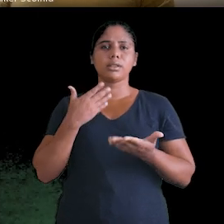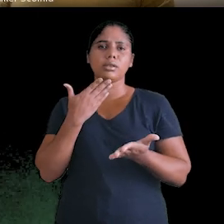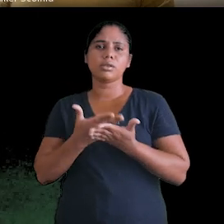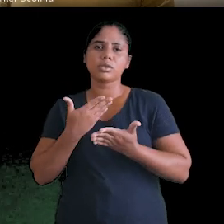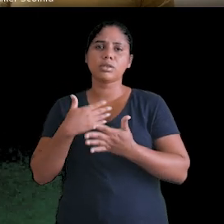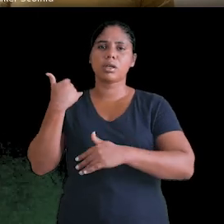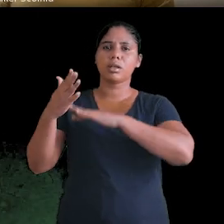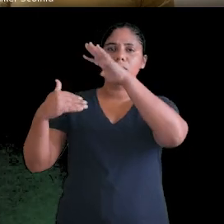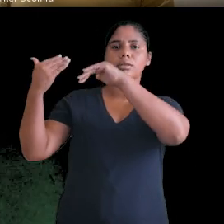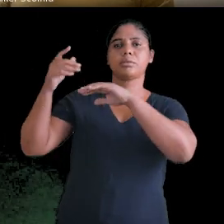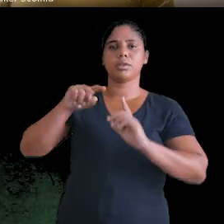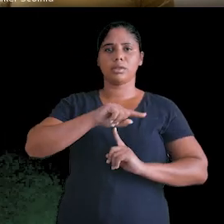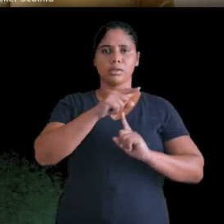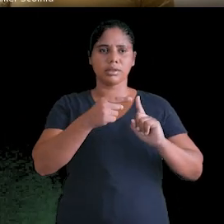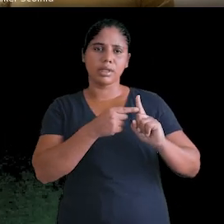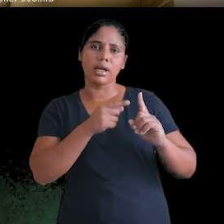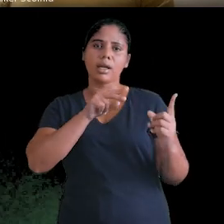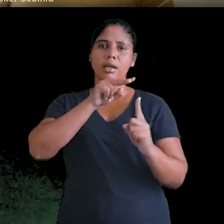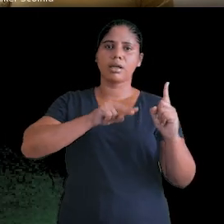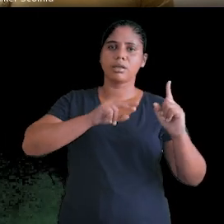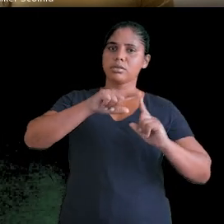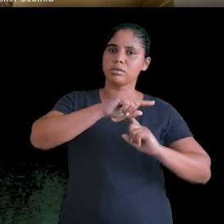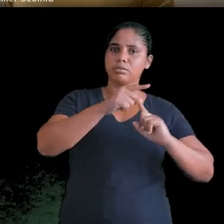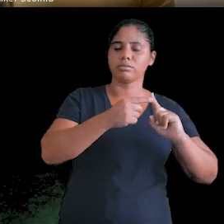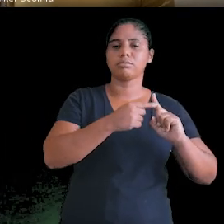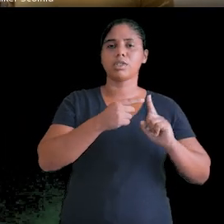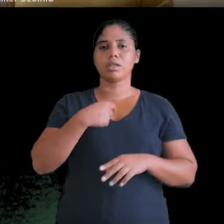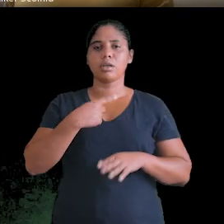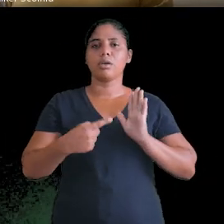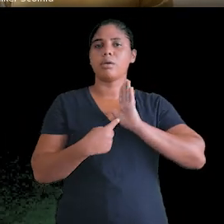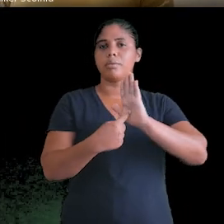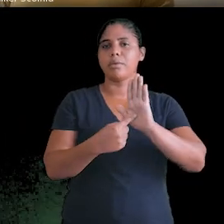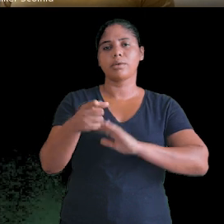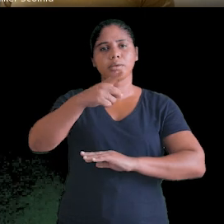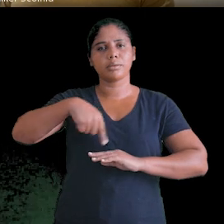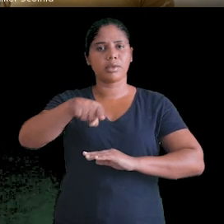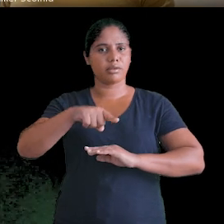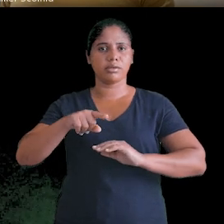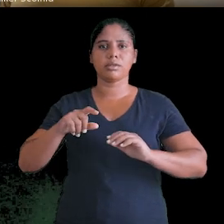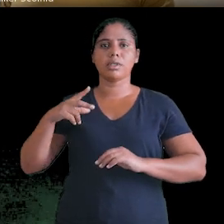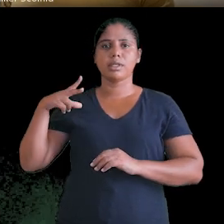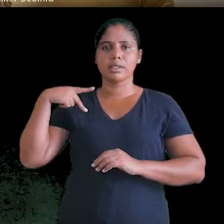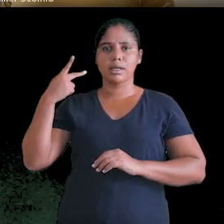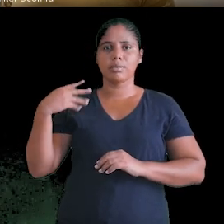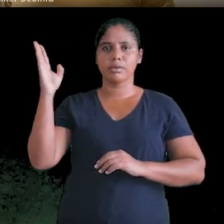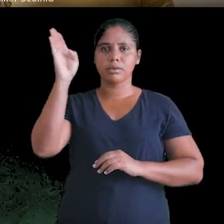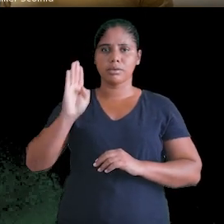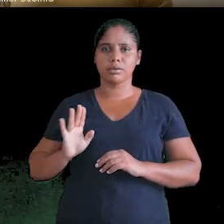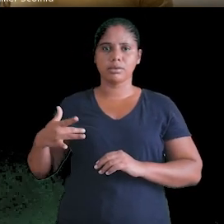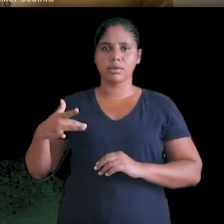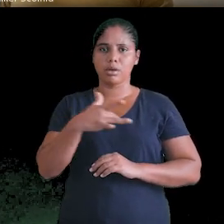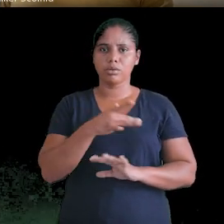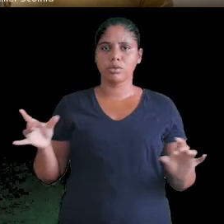de gestação e pré-natal, eu trago para vocês um pouco da Política Nacional de Saúde Integral de